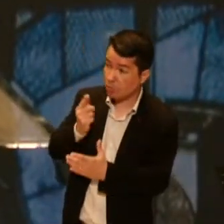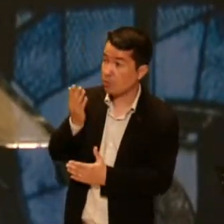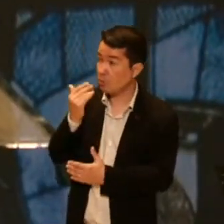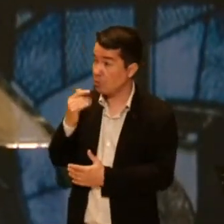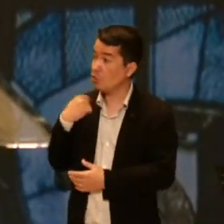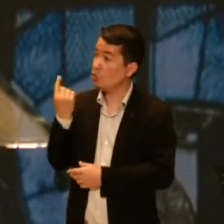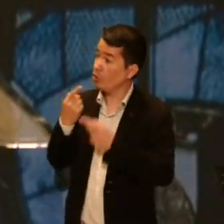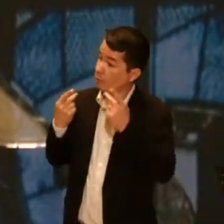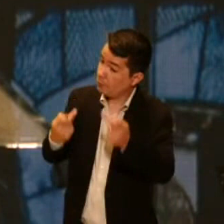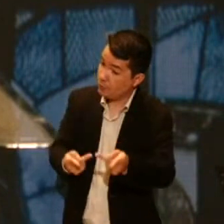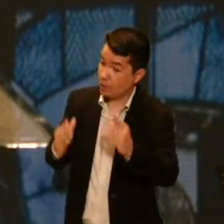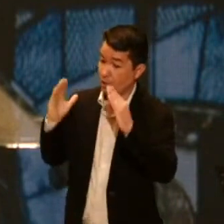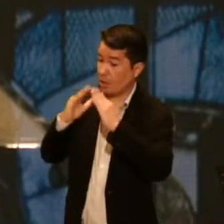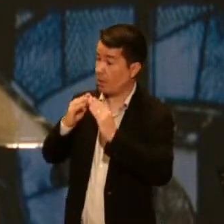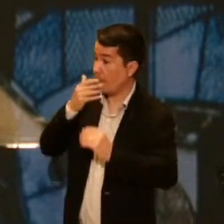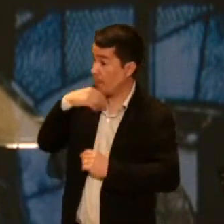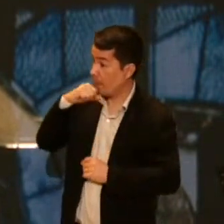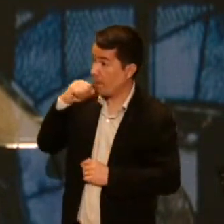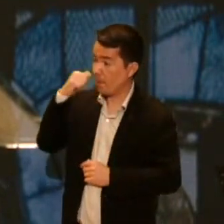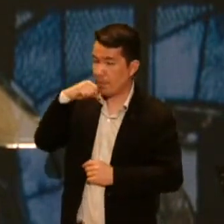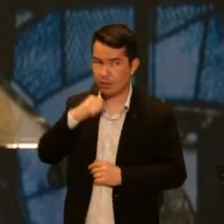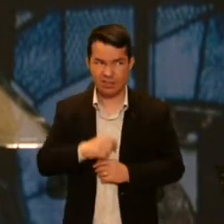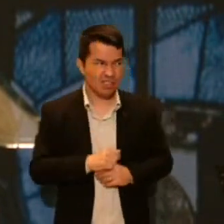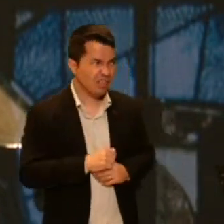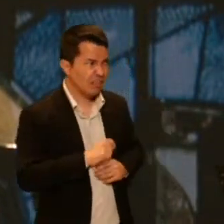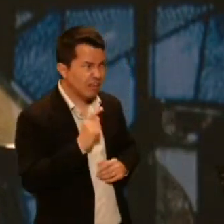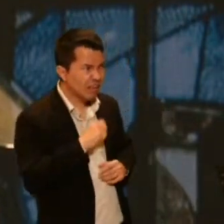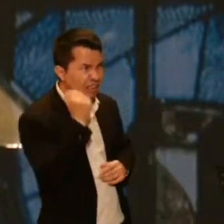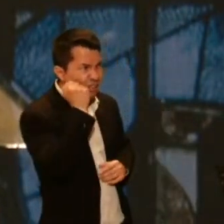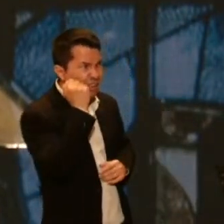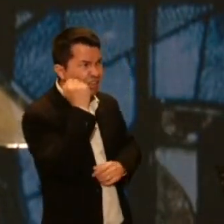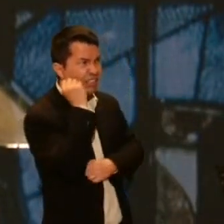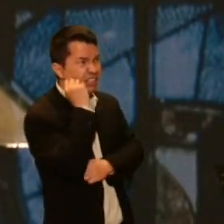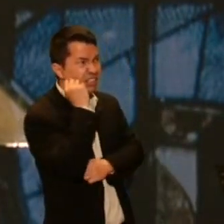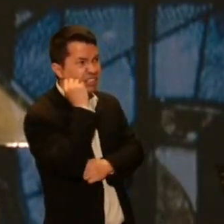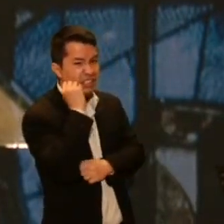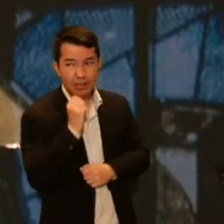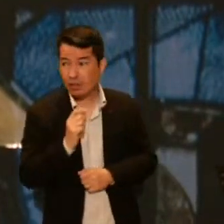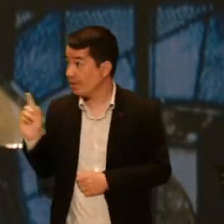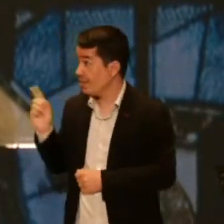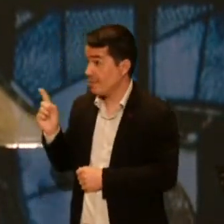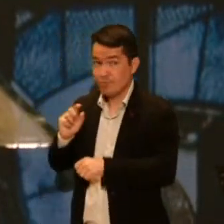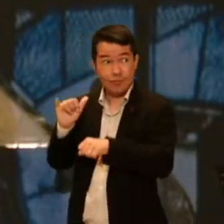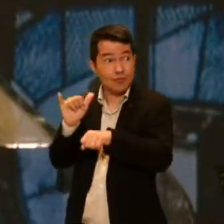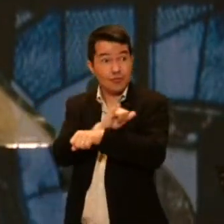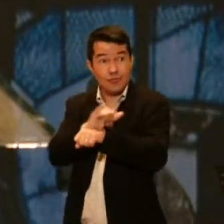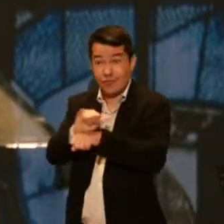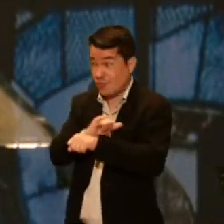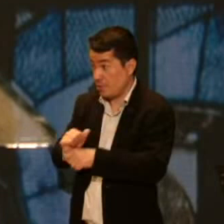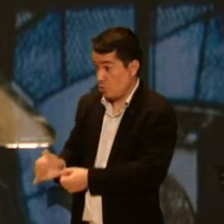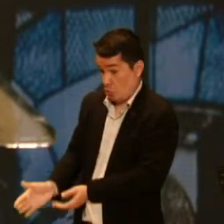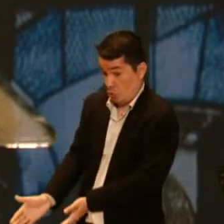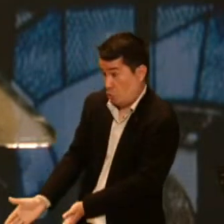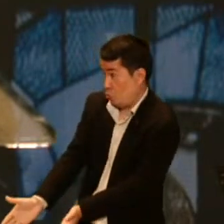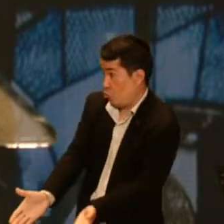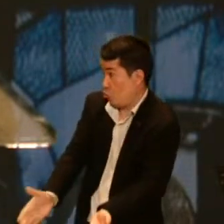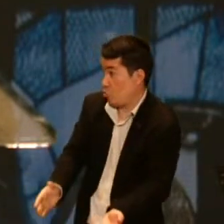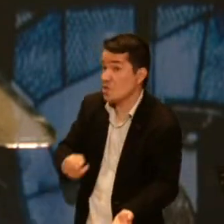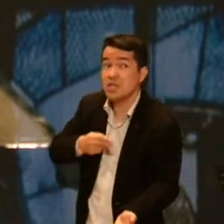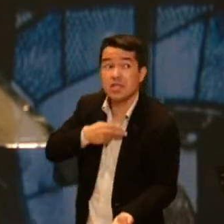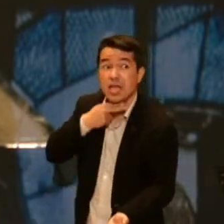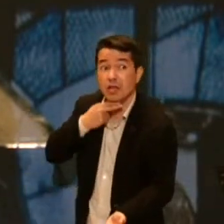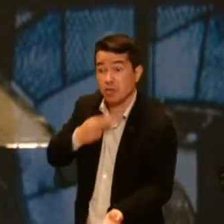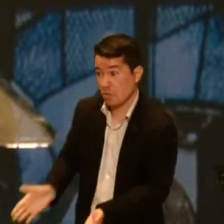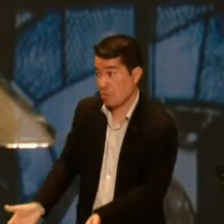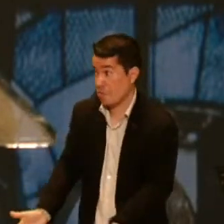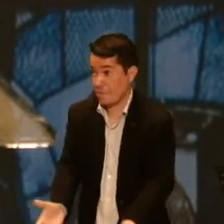pai e da sua mãe. Ele disse, mas uma cara de pau? Falou, não, a gente põe os netinhos na frente para tocar campainha e a gente fica atrás.